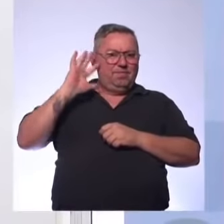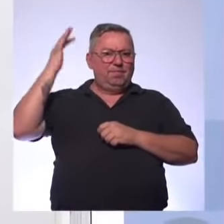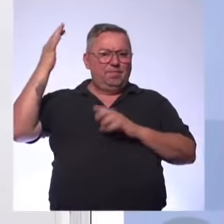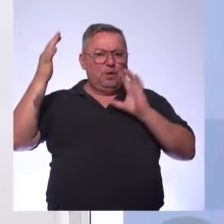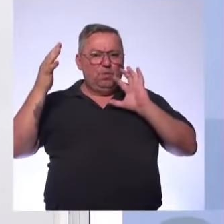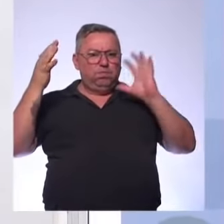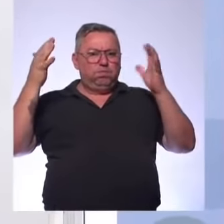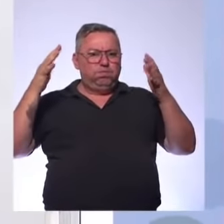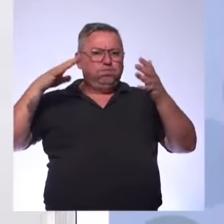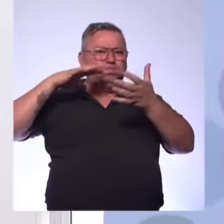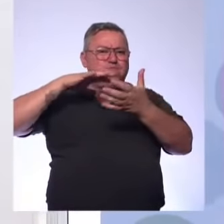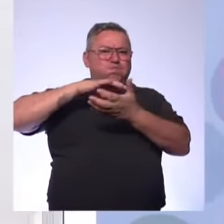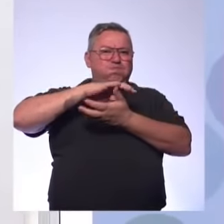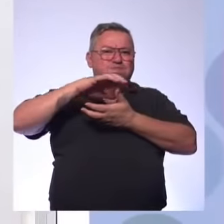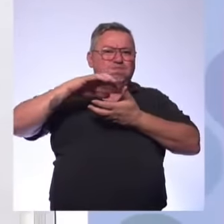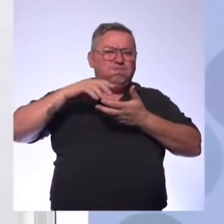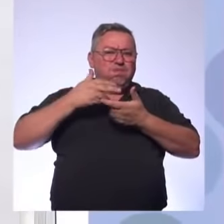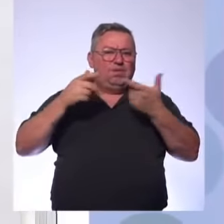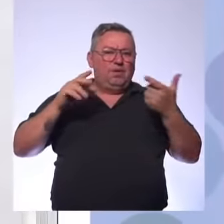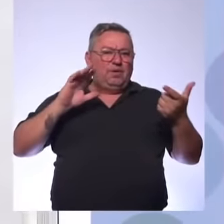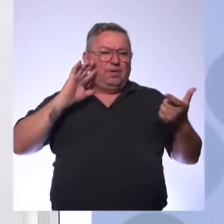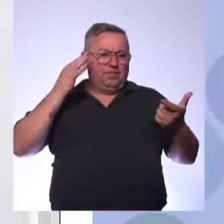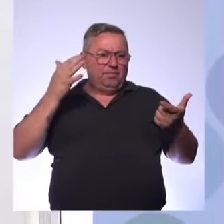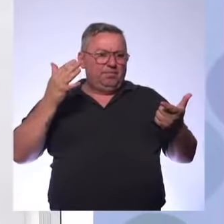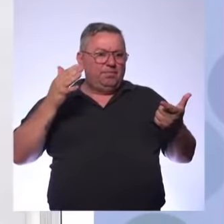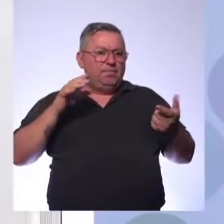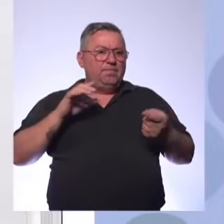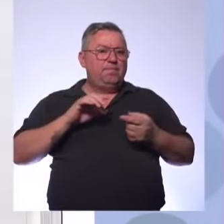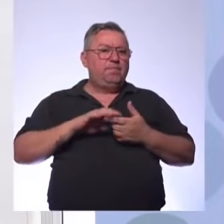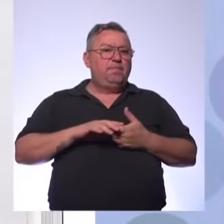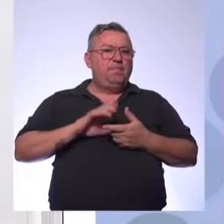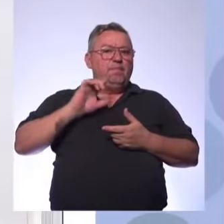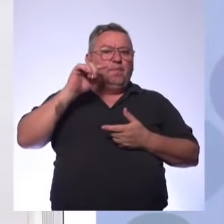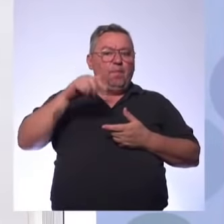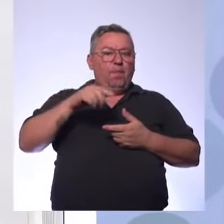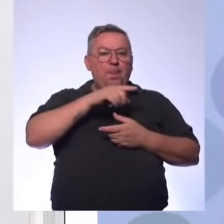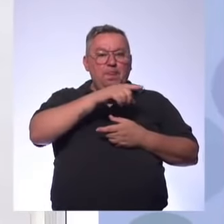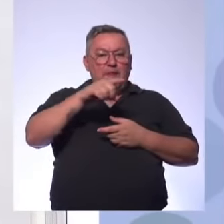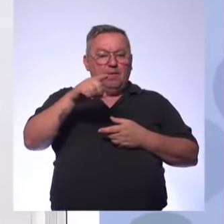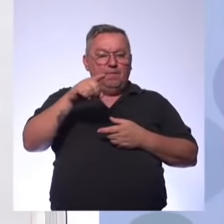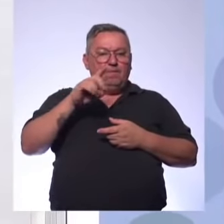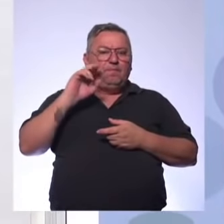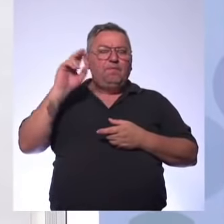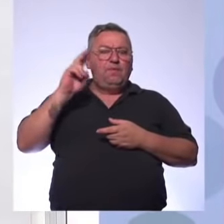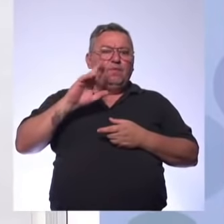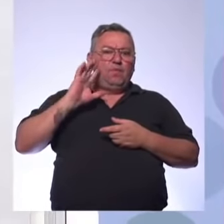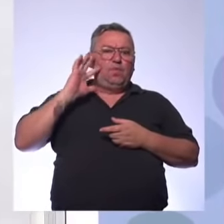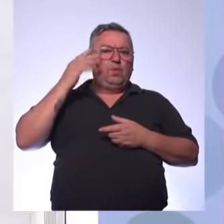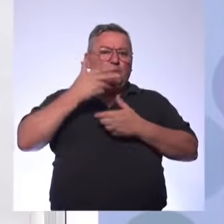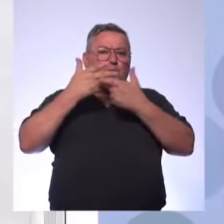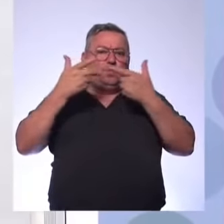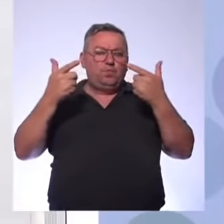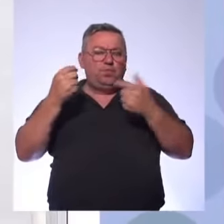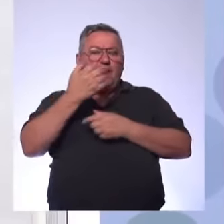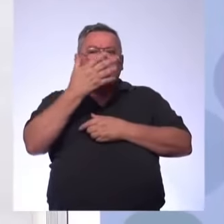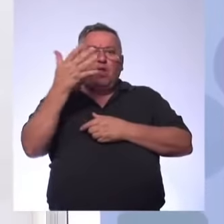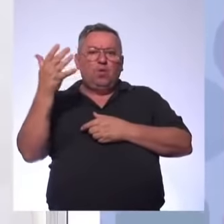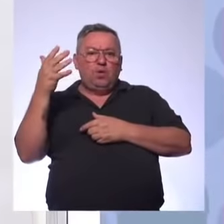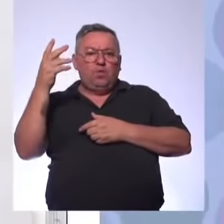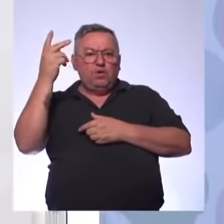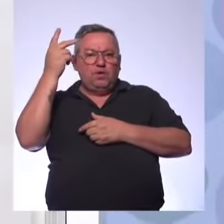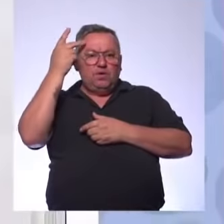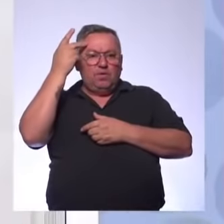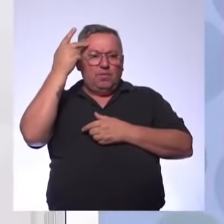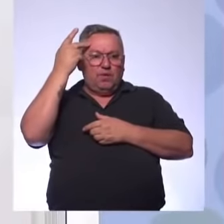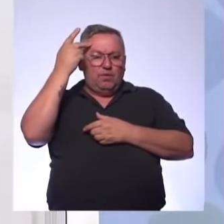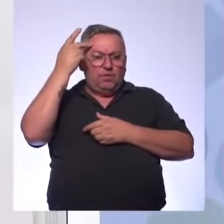presenciou, experimentou um desastre natural? E depois, né? It was about accidents and natural disaster in state of São Paulo.